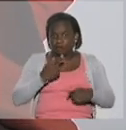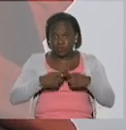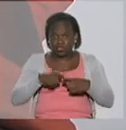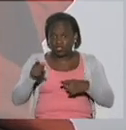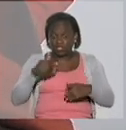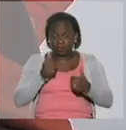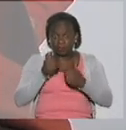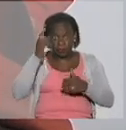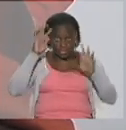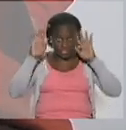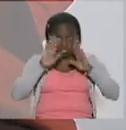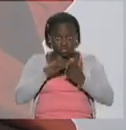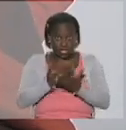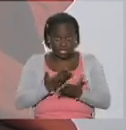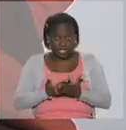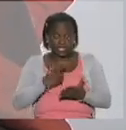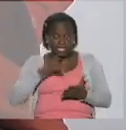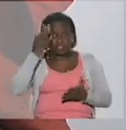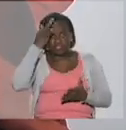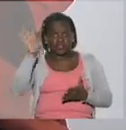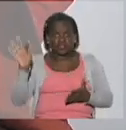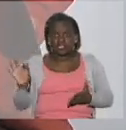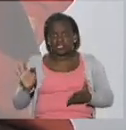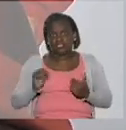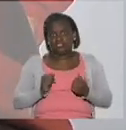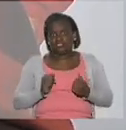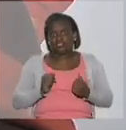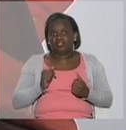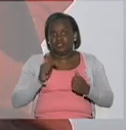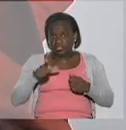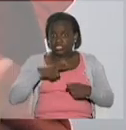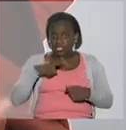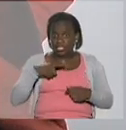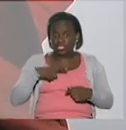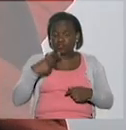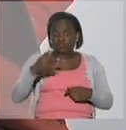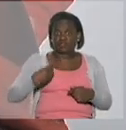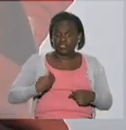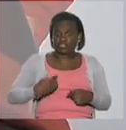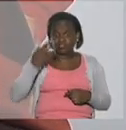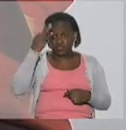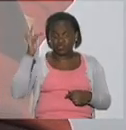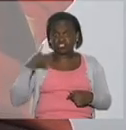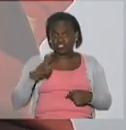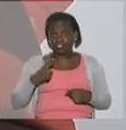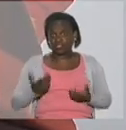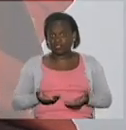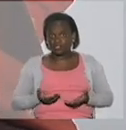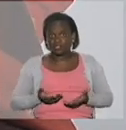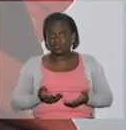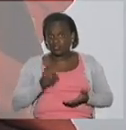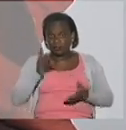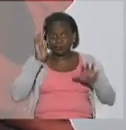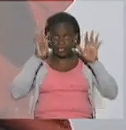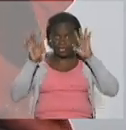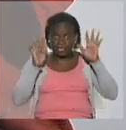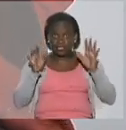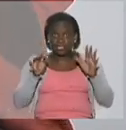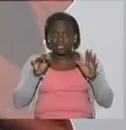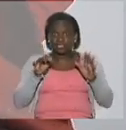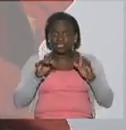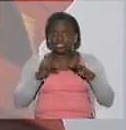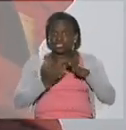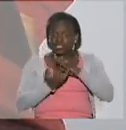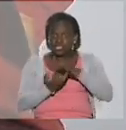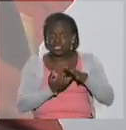se você pensa numa escola tem uma filosofia. Você tem uma filosofia de vida, né? Se a gente